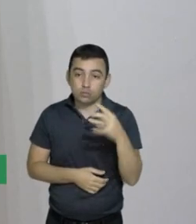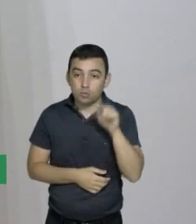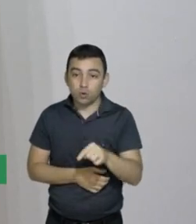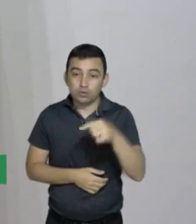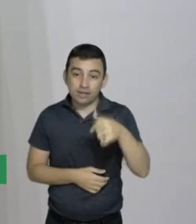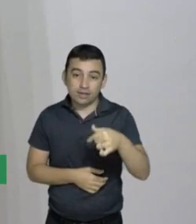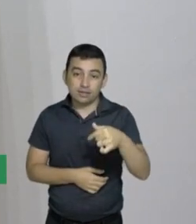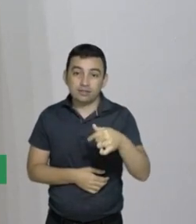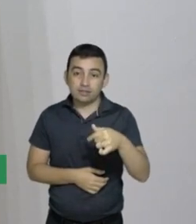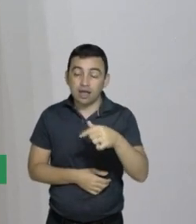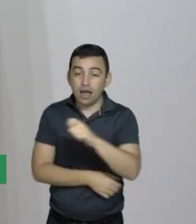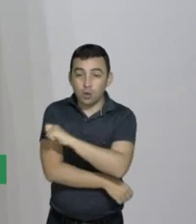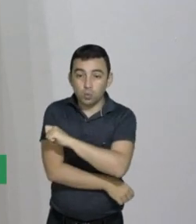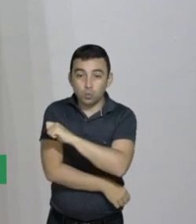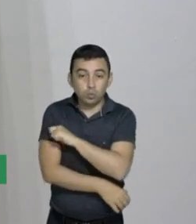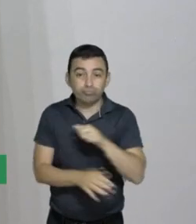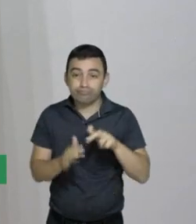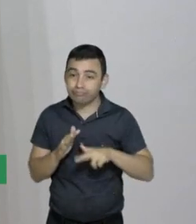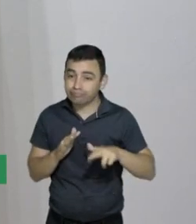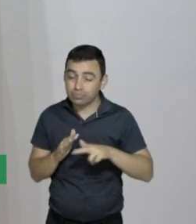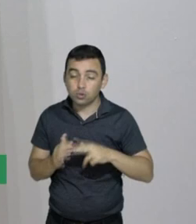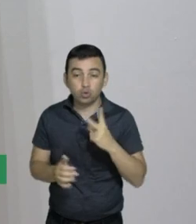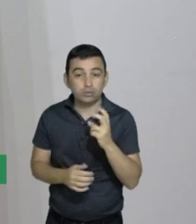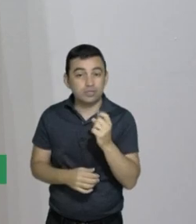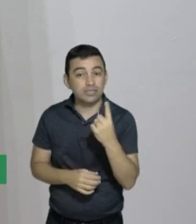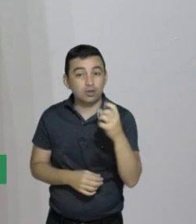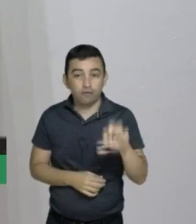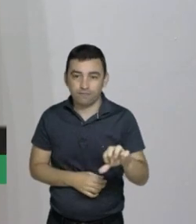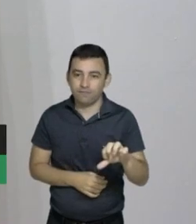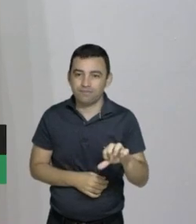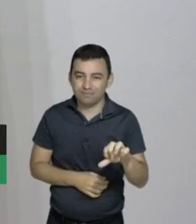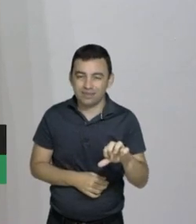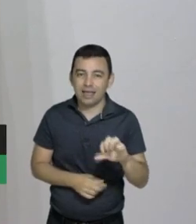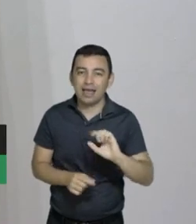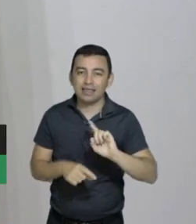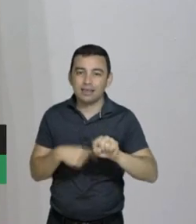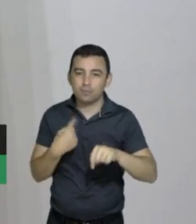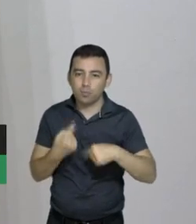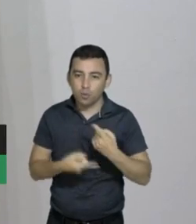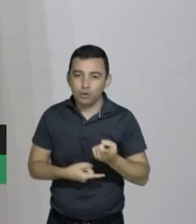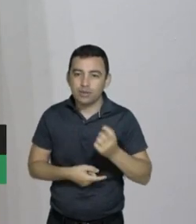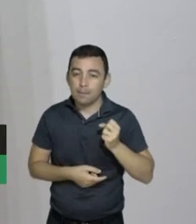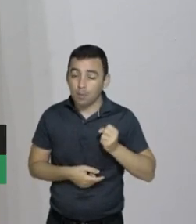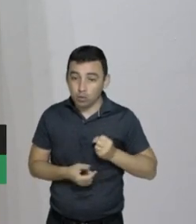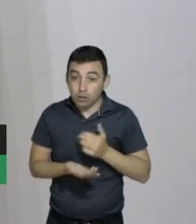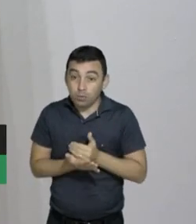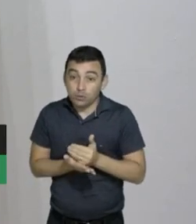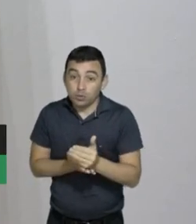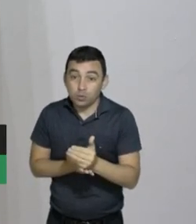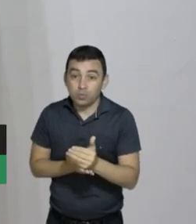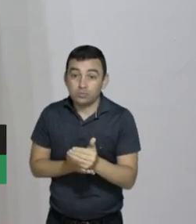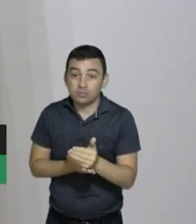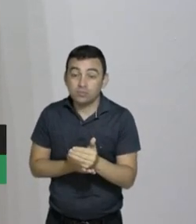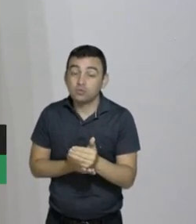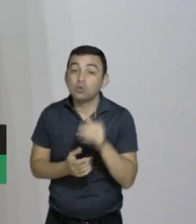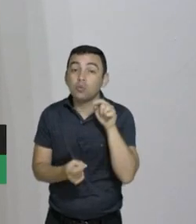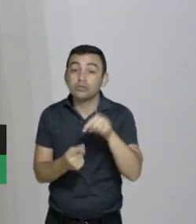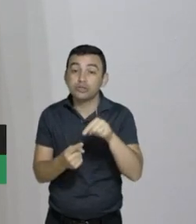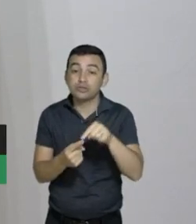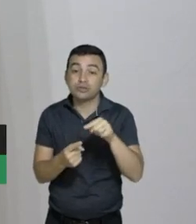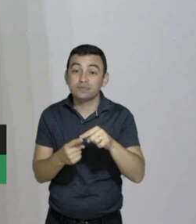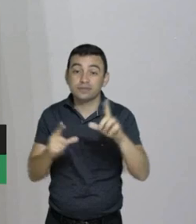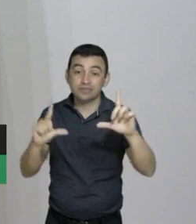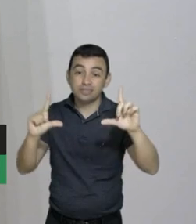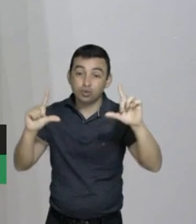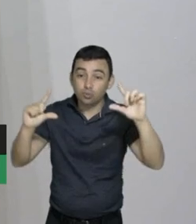alunos reprovados em 2019 depois a bolsa entrou em vigor o objetivo era diminuir